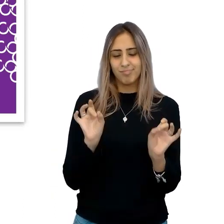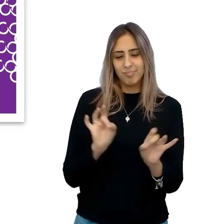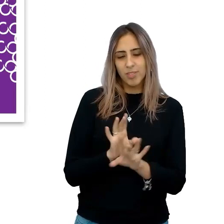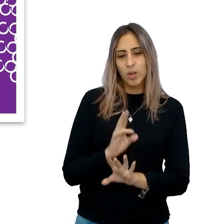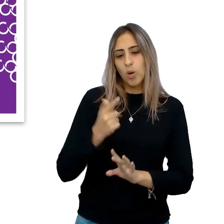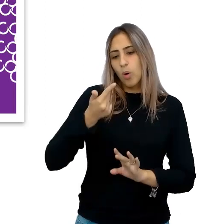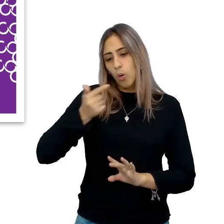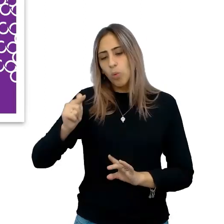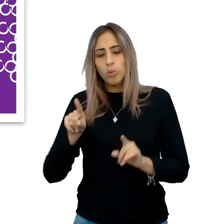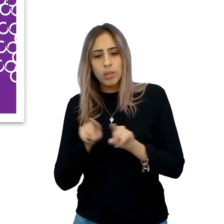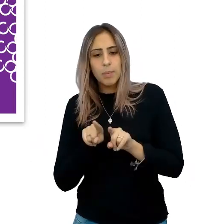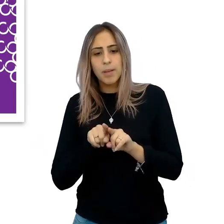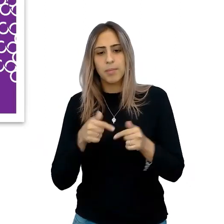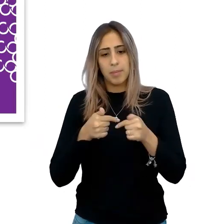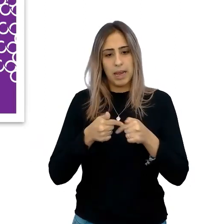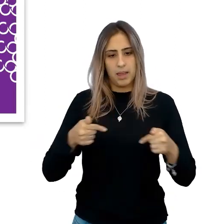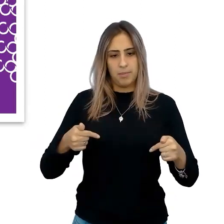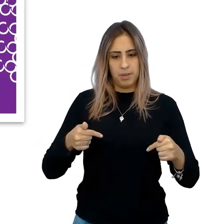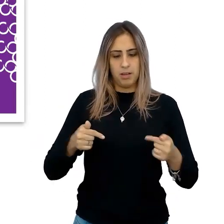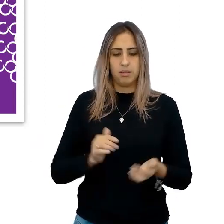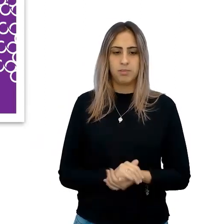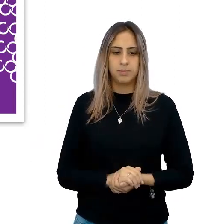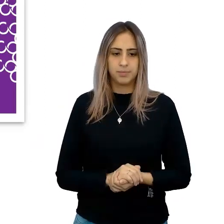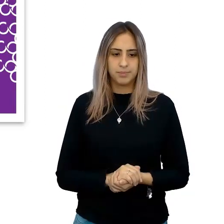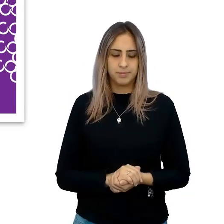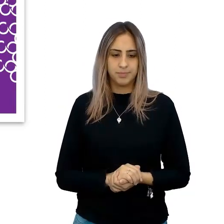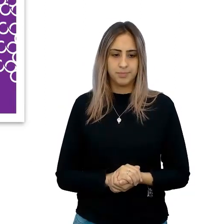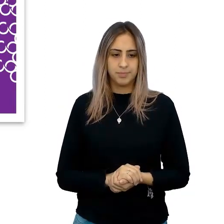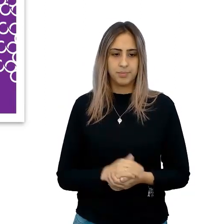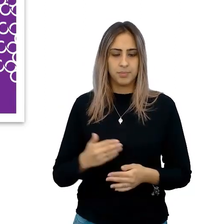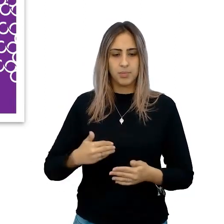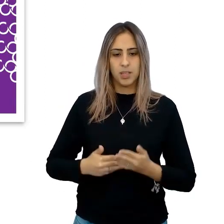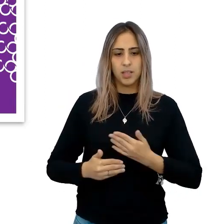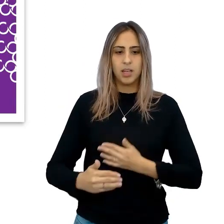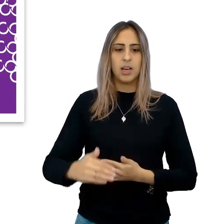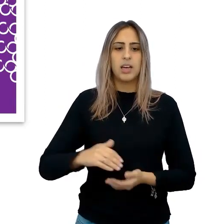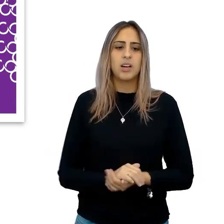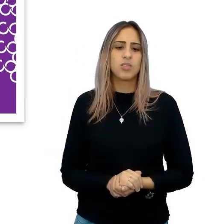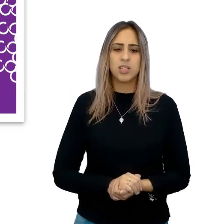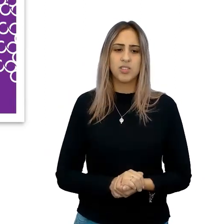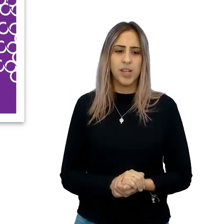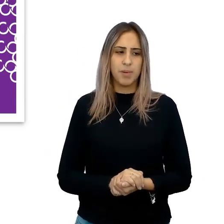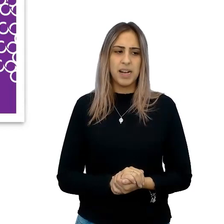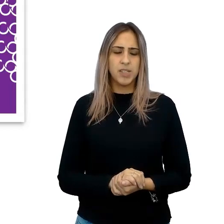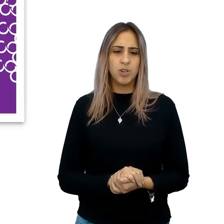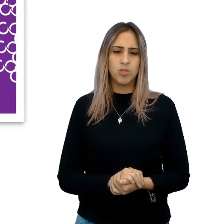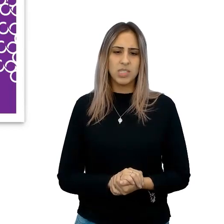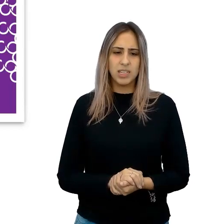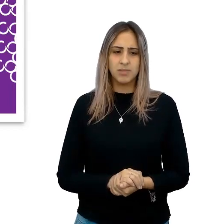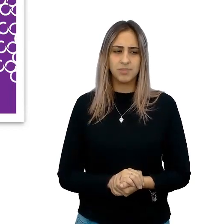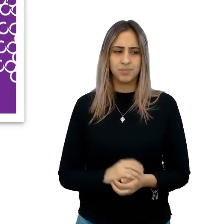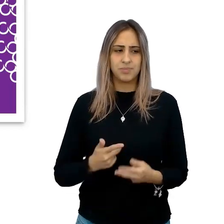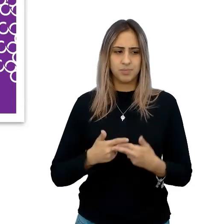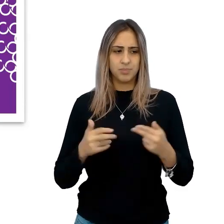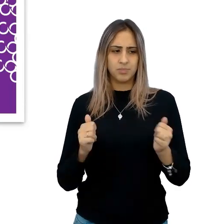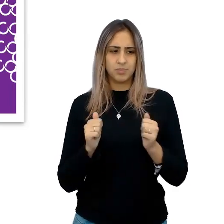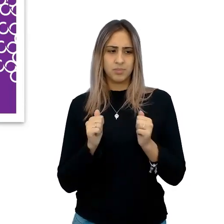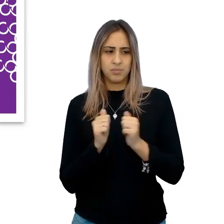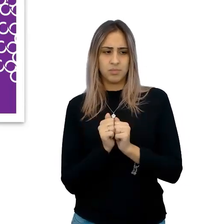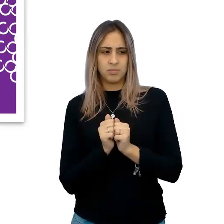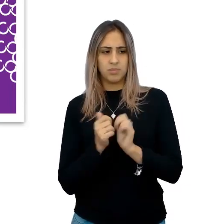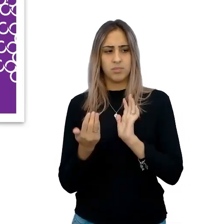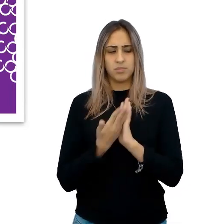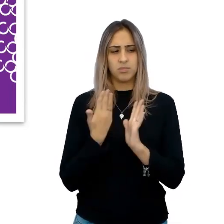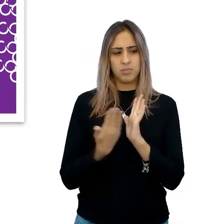e outro para química, tá bem? Então esses, a partir de agora, a partir do segundo bimestre, iremos trabalhar com